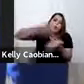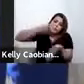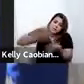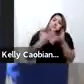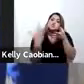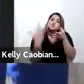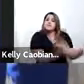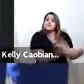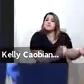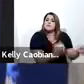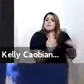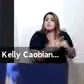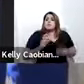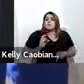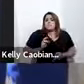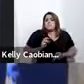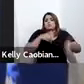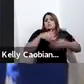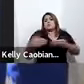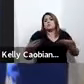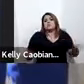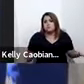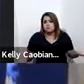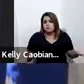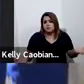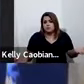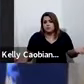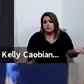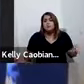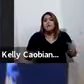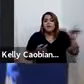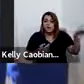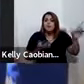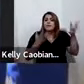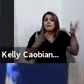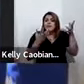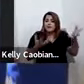aceitarem condições que eram muito ruins,